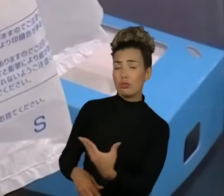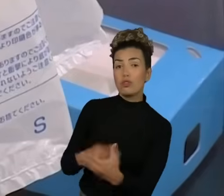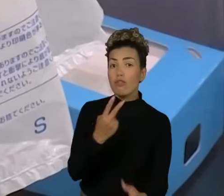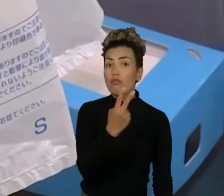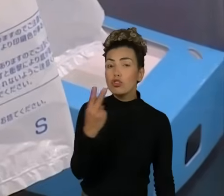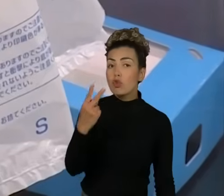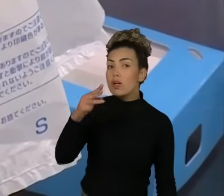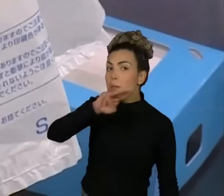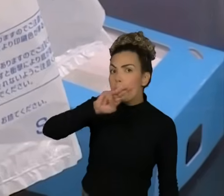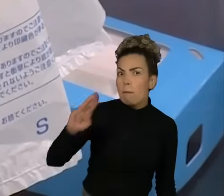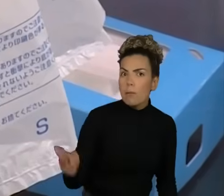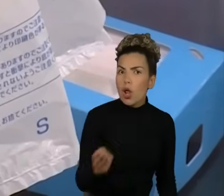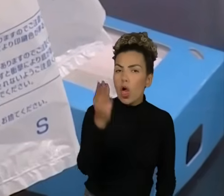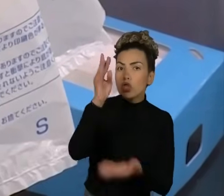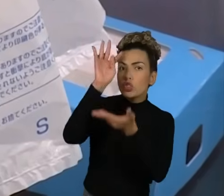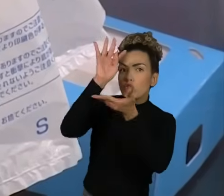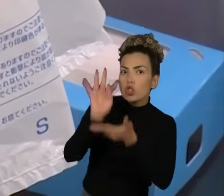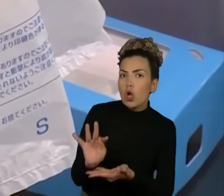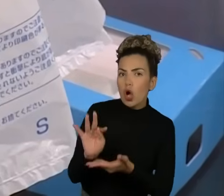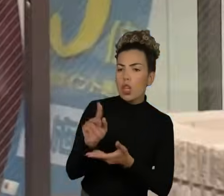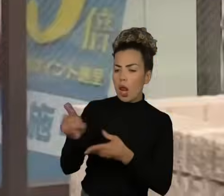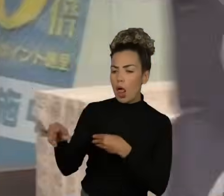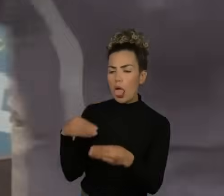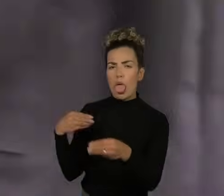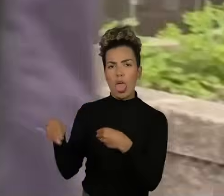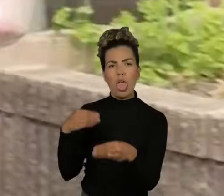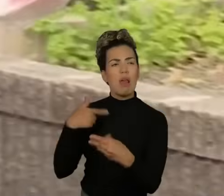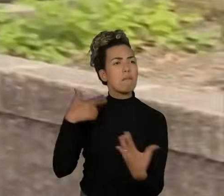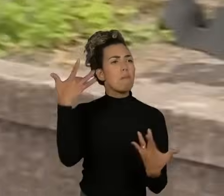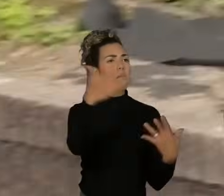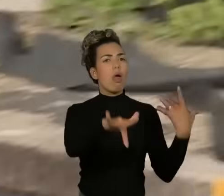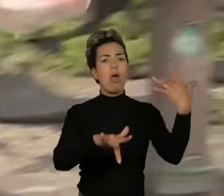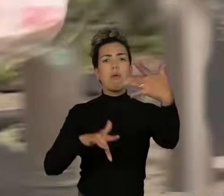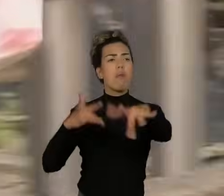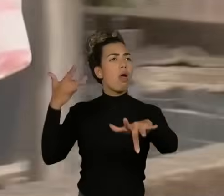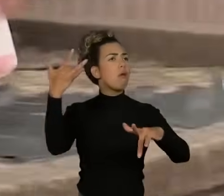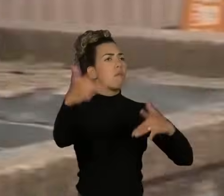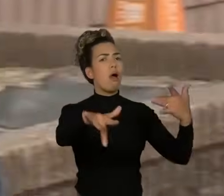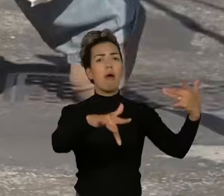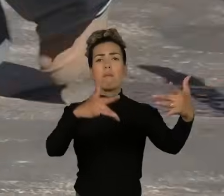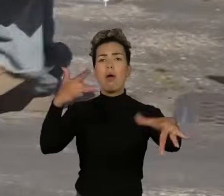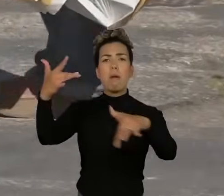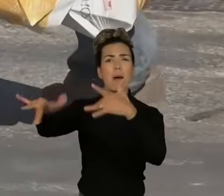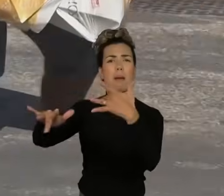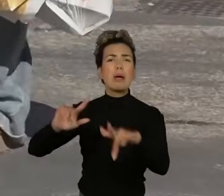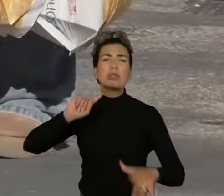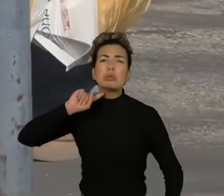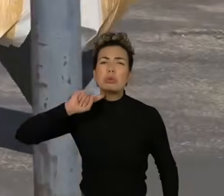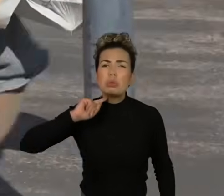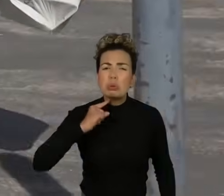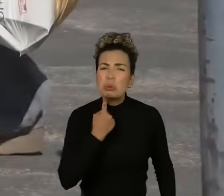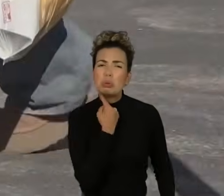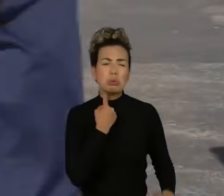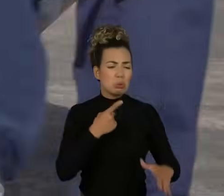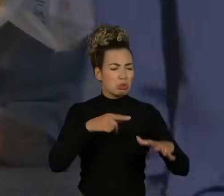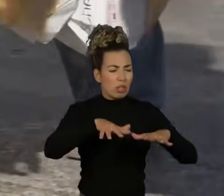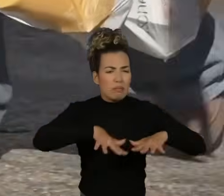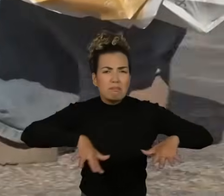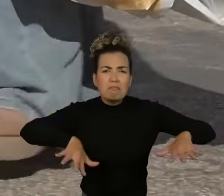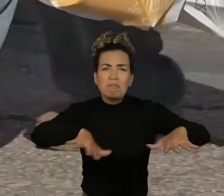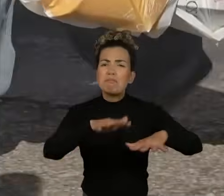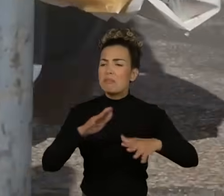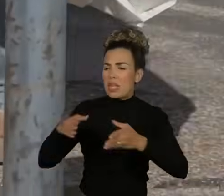de toneladas de resíduos do material são despejados no meio ambiente, poluem o solo, rios,